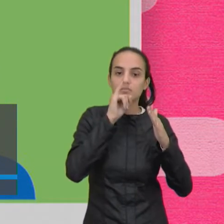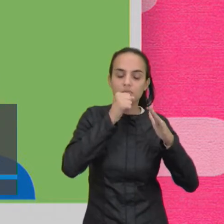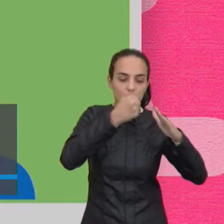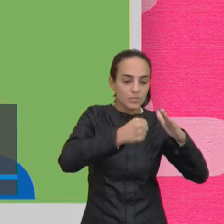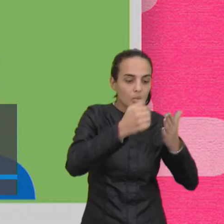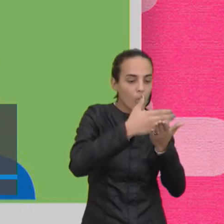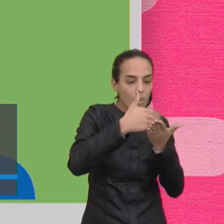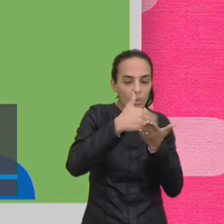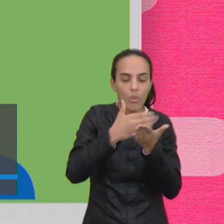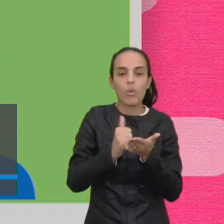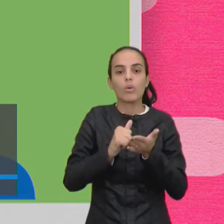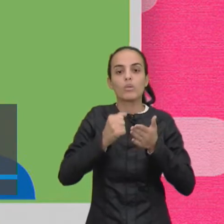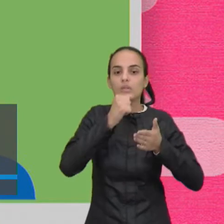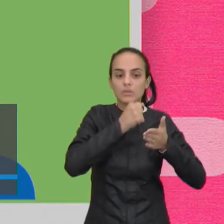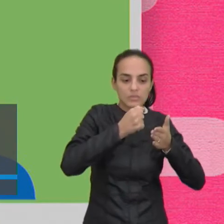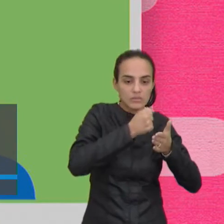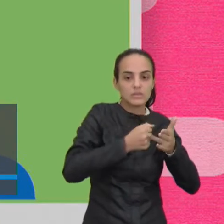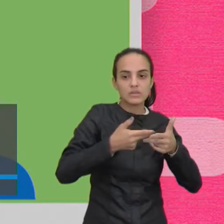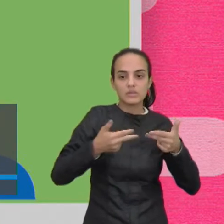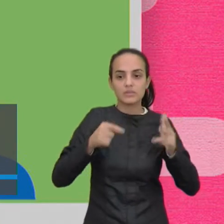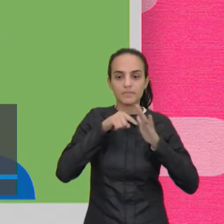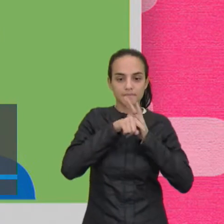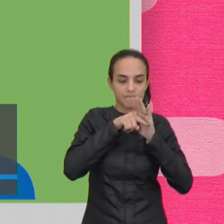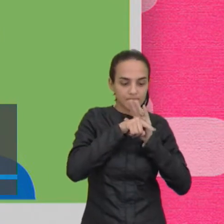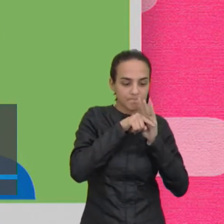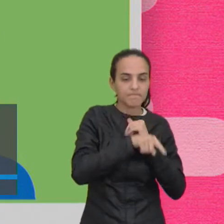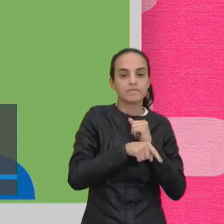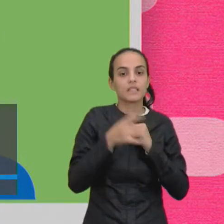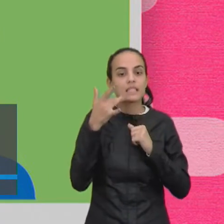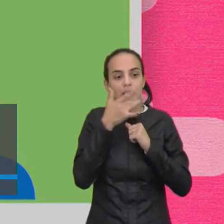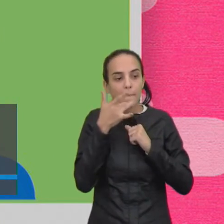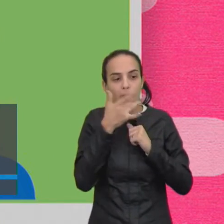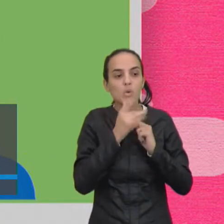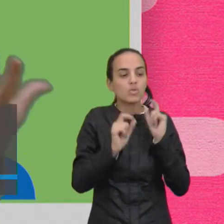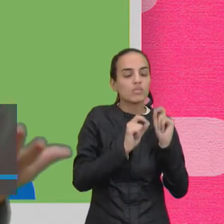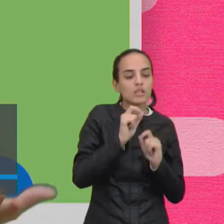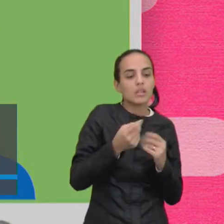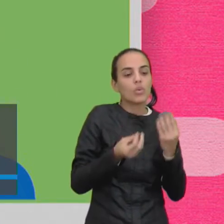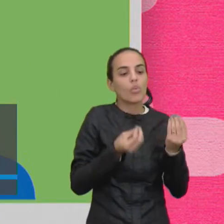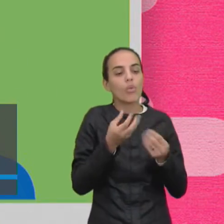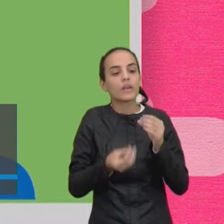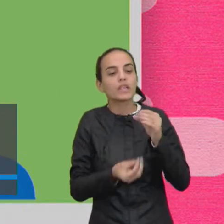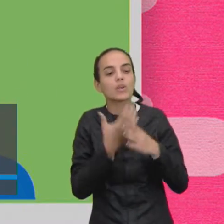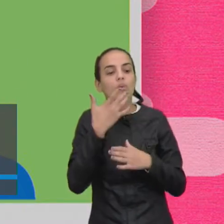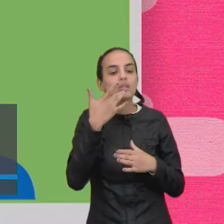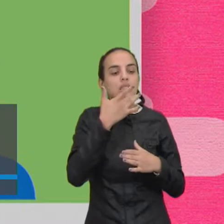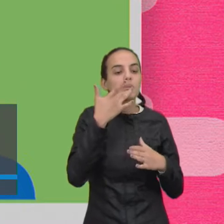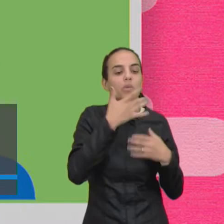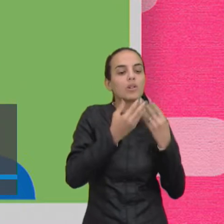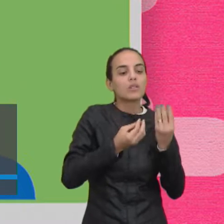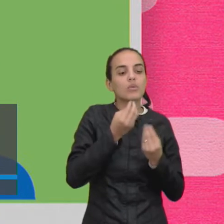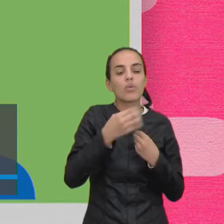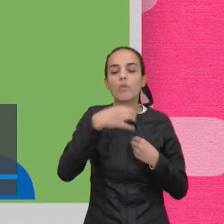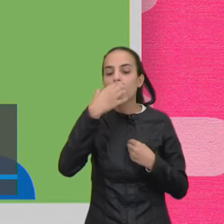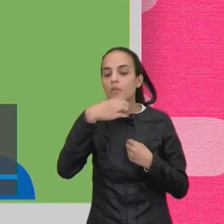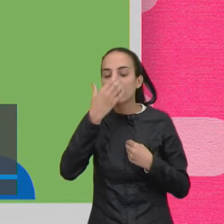as receitas, pesquisar isso que você falou sobre sabores, de onde vem algumas frutas, de qual país